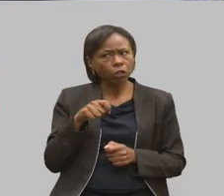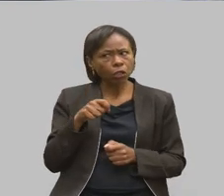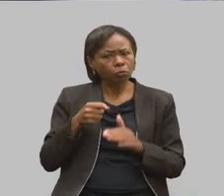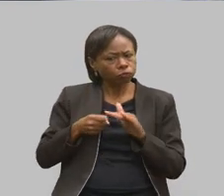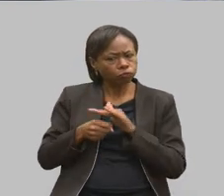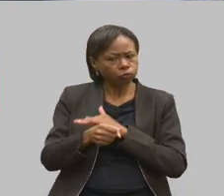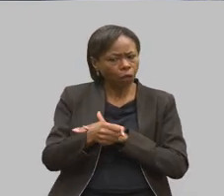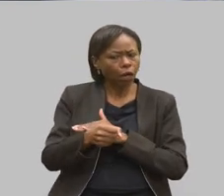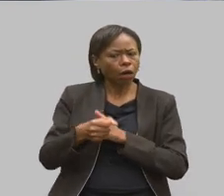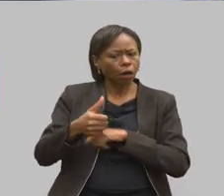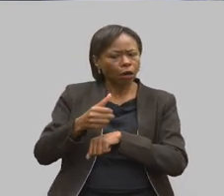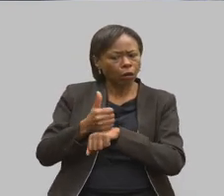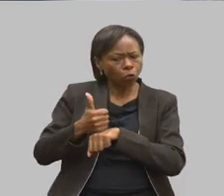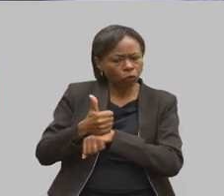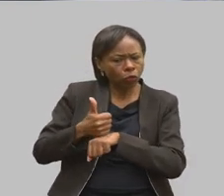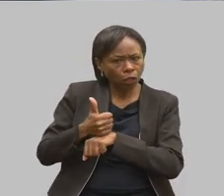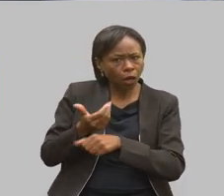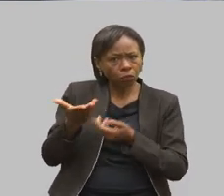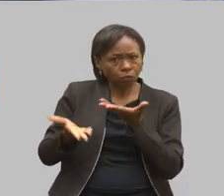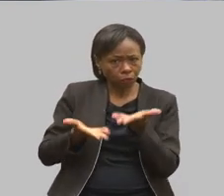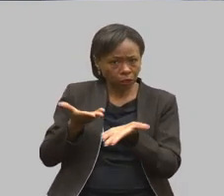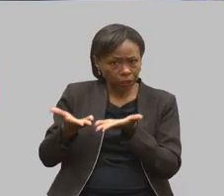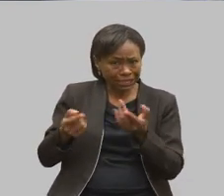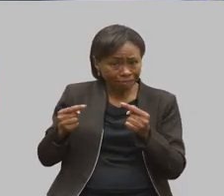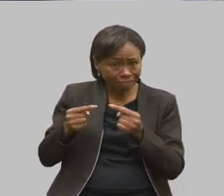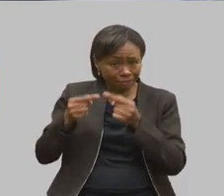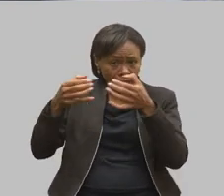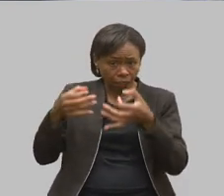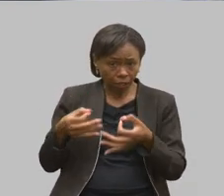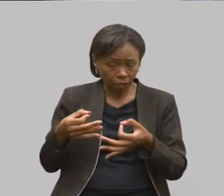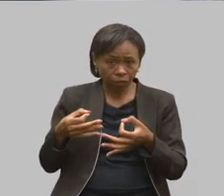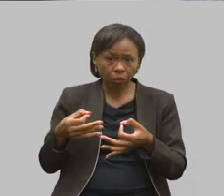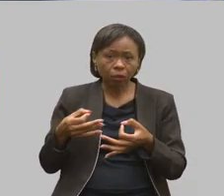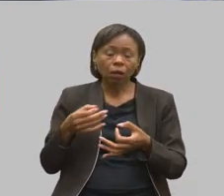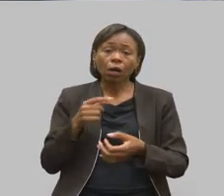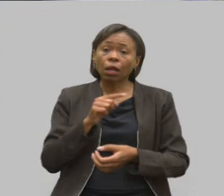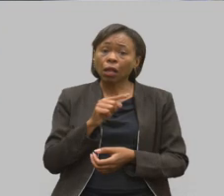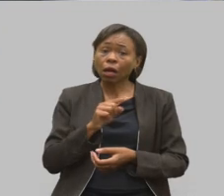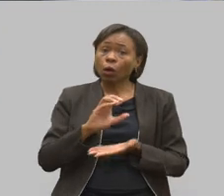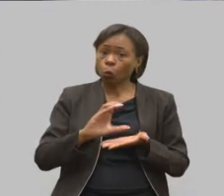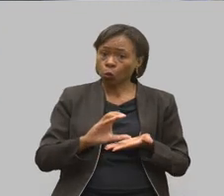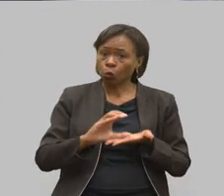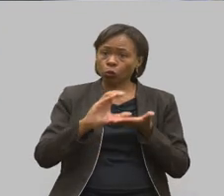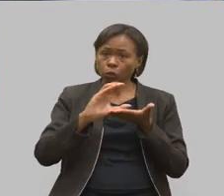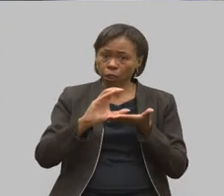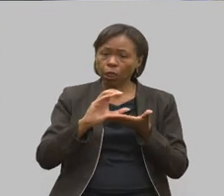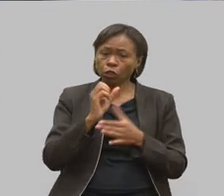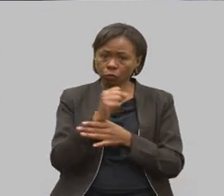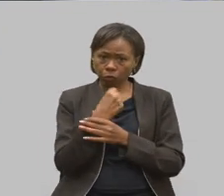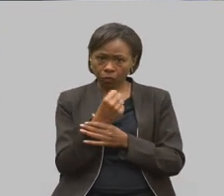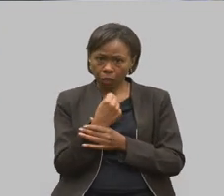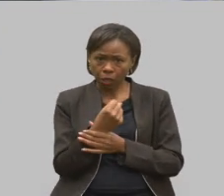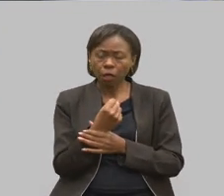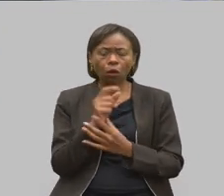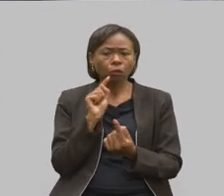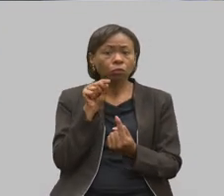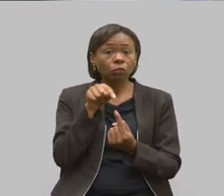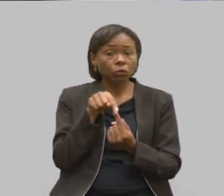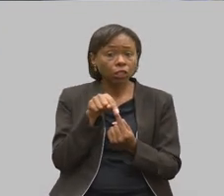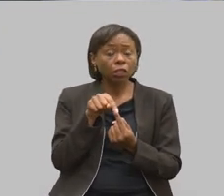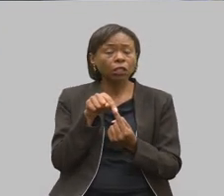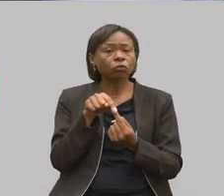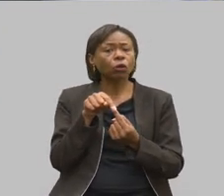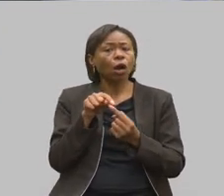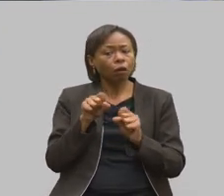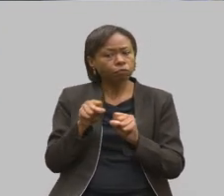forma adequada a população o conselho ele tem como principal objetivo defender a sociedade proteger